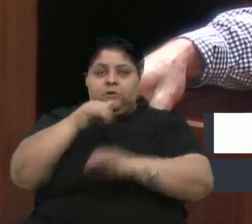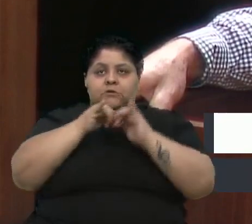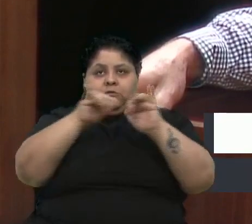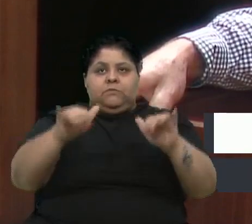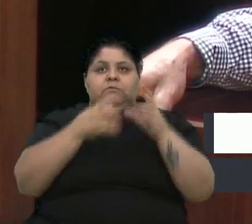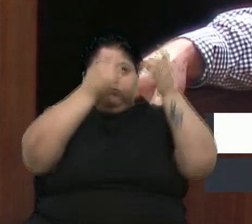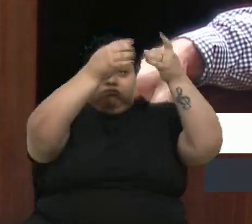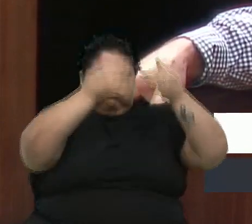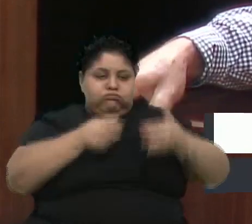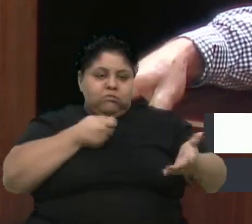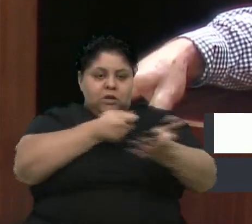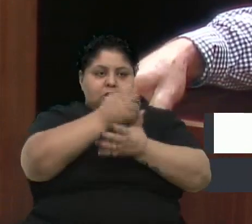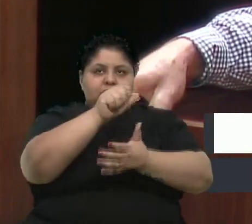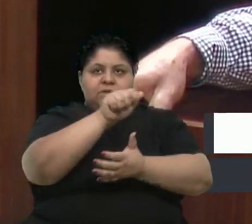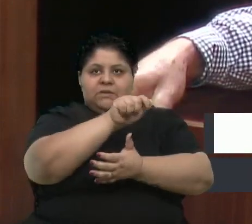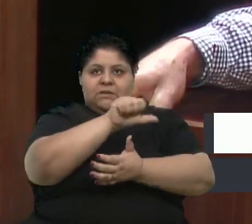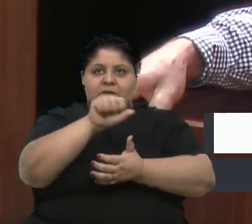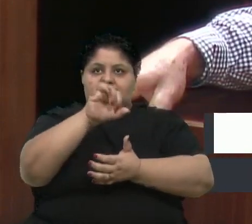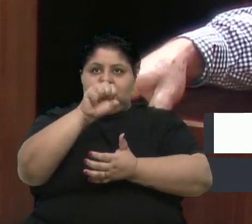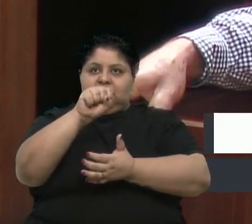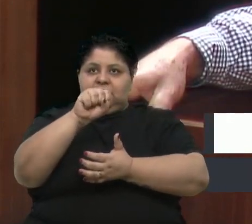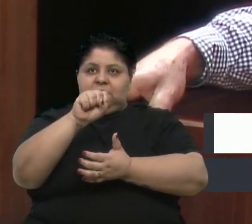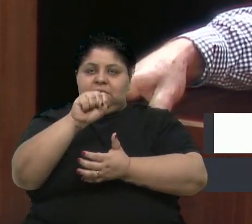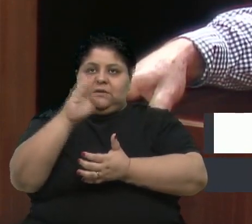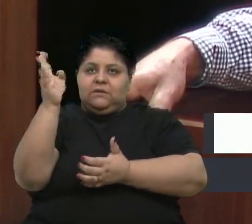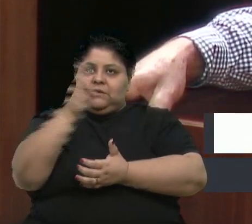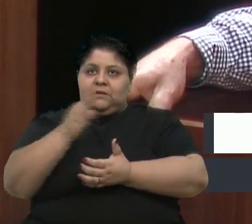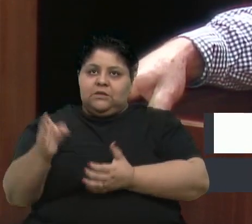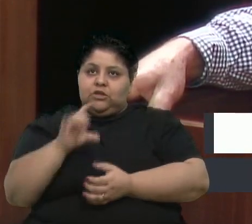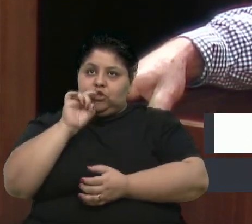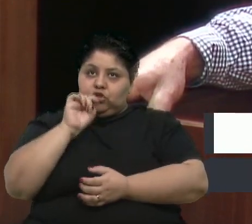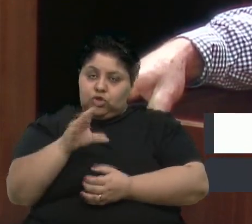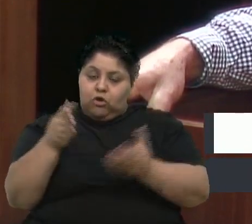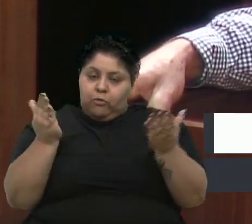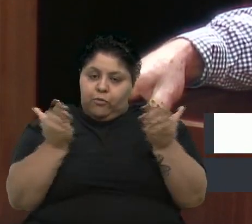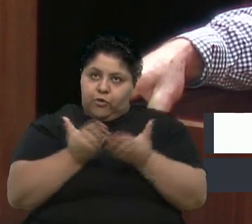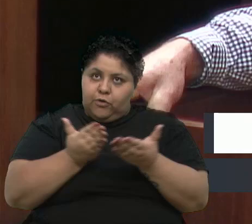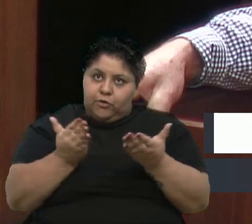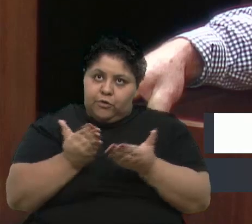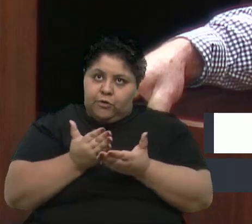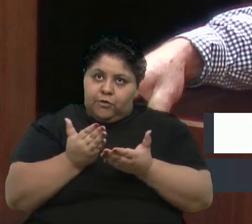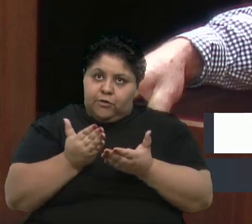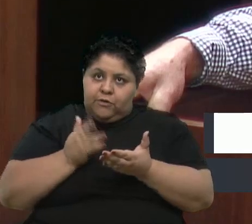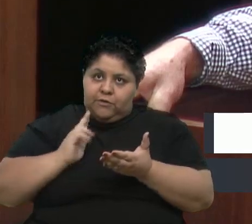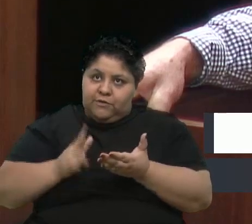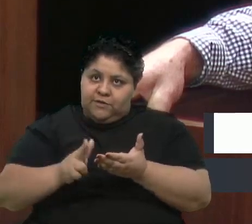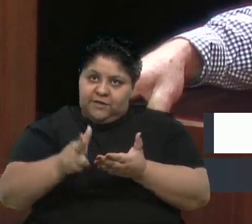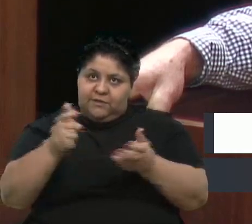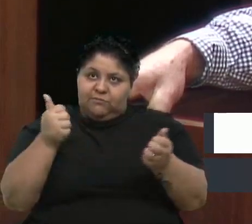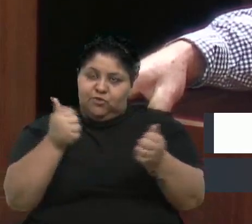CIS Brasil. Certo? Era isso por enquanto para hoje e seguiremos em frente.